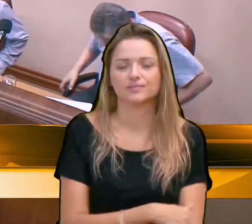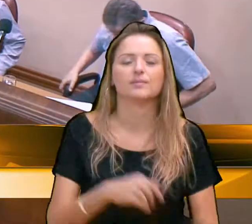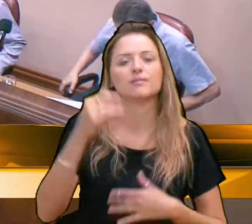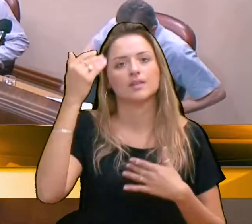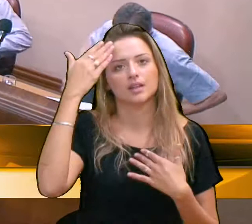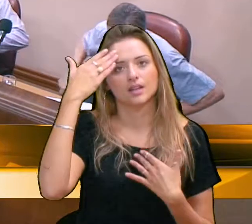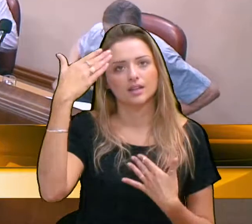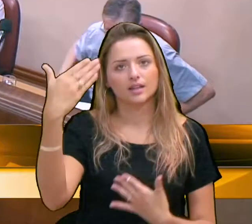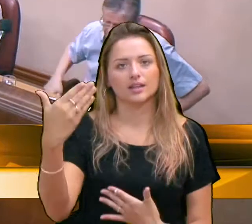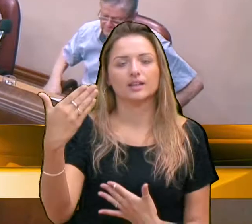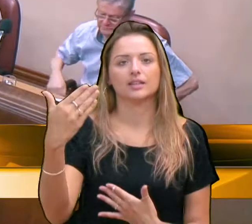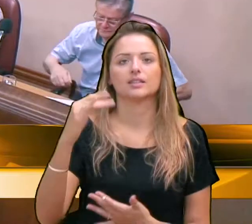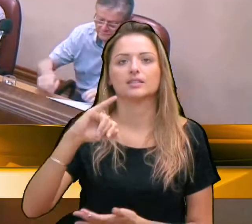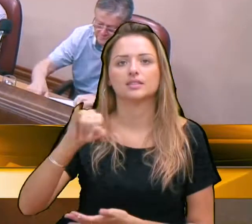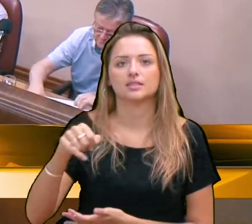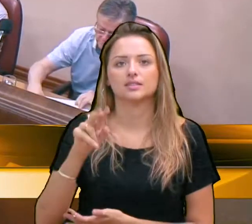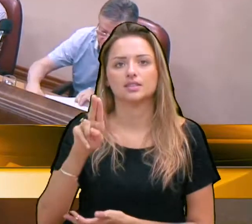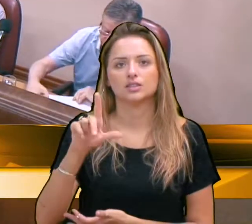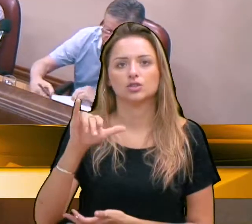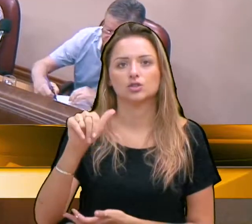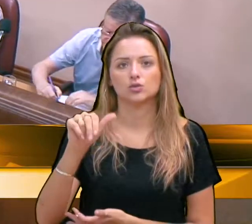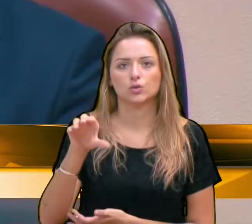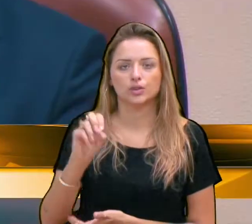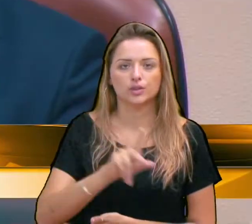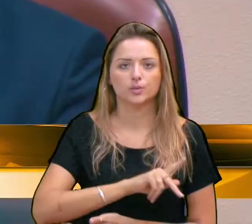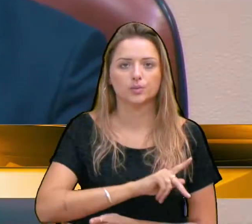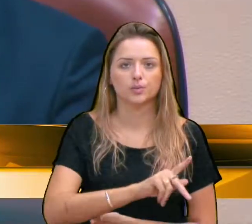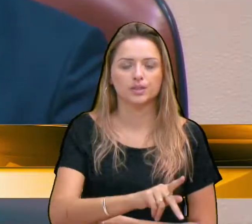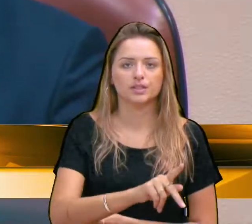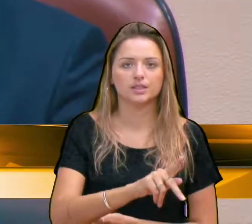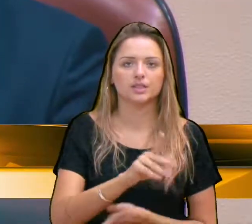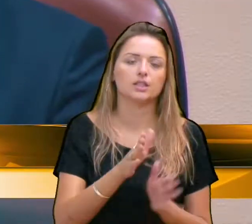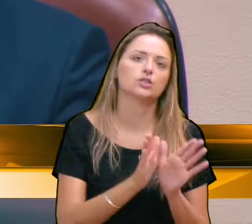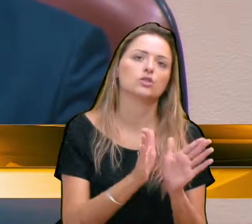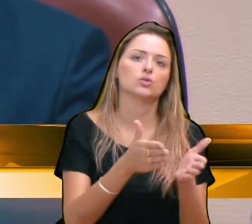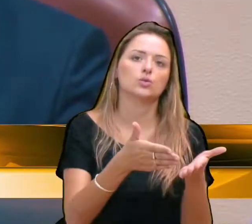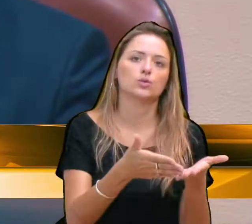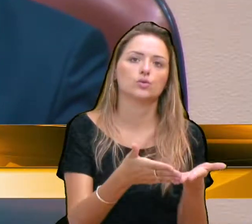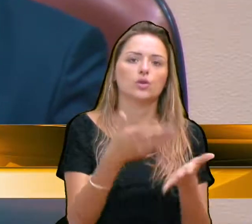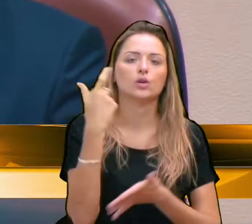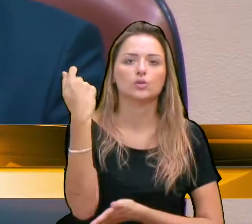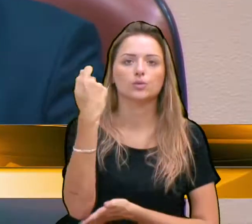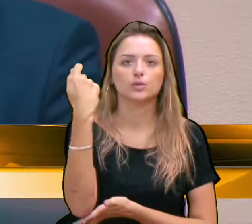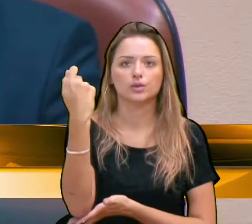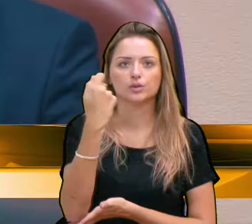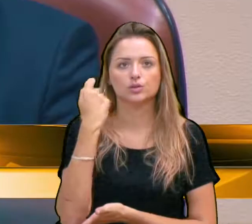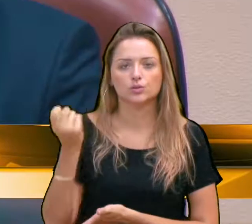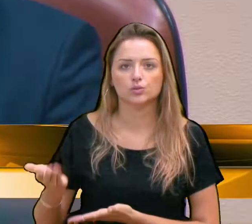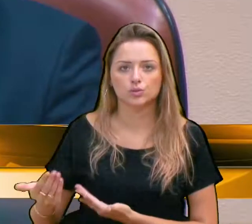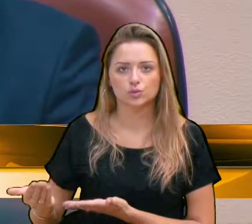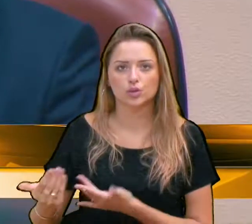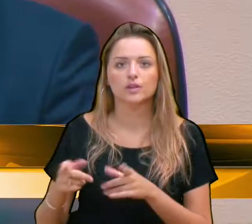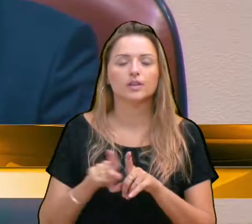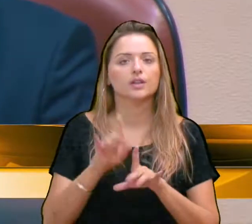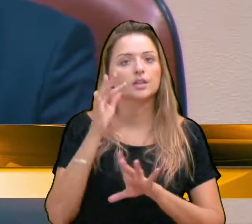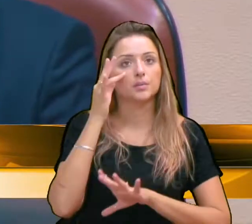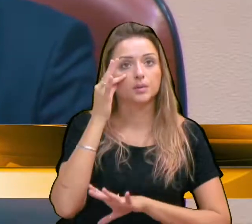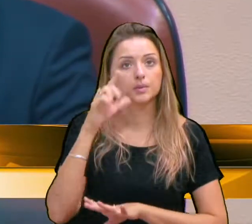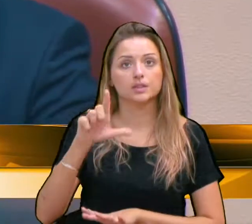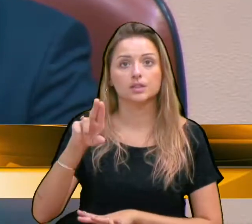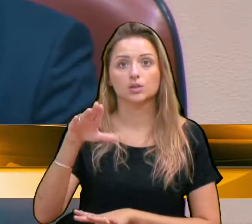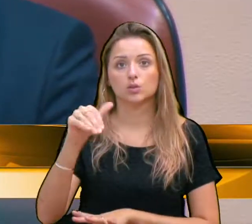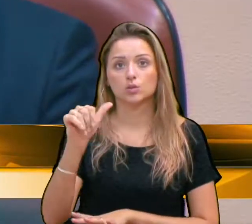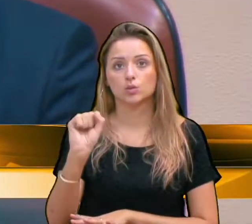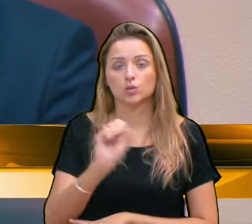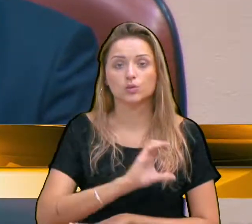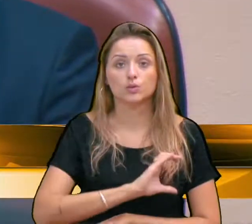Agradecer a Juliano Balgarten, presidente do Fórum Estadual de Gestores Municipais da Juventude do Rio Grande do Sul. Registrar também a presença aqui do Lucas Guarnieri,